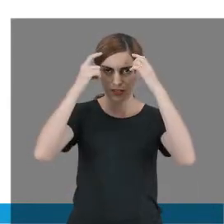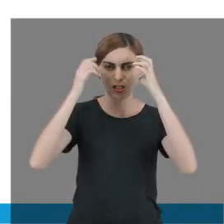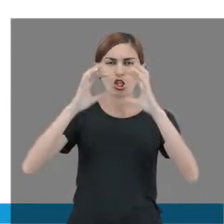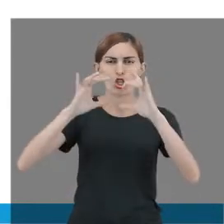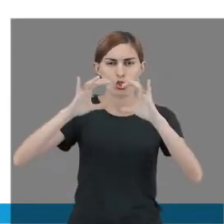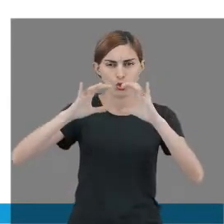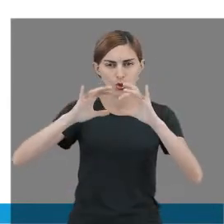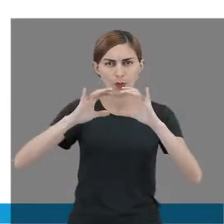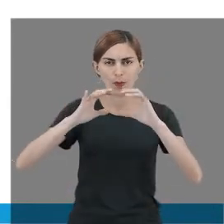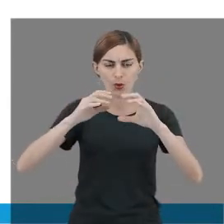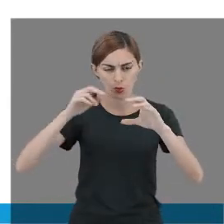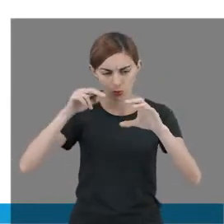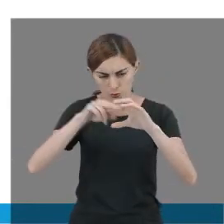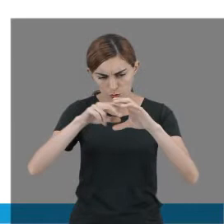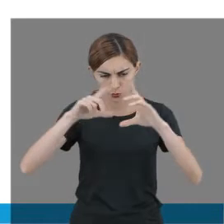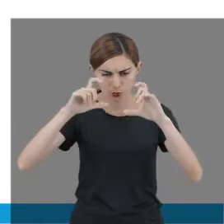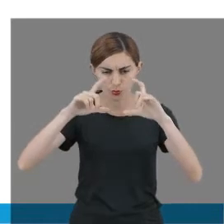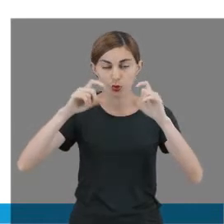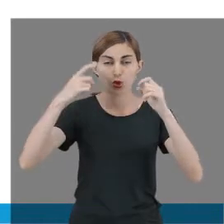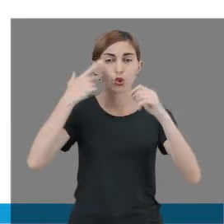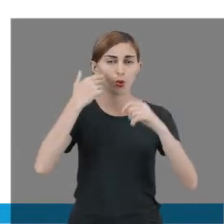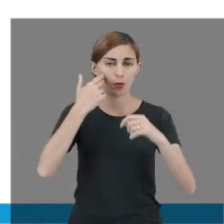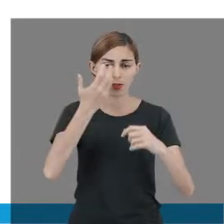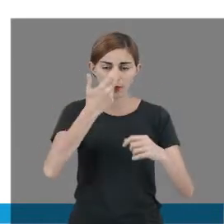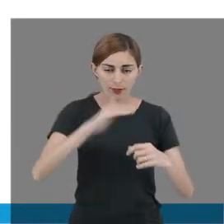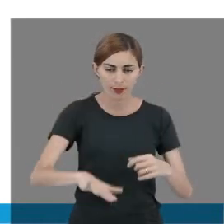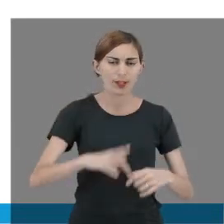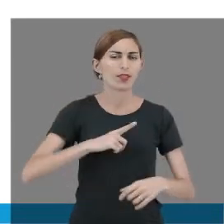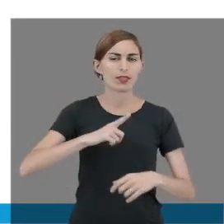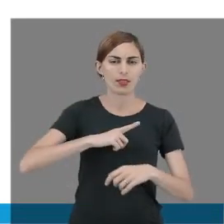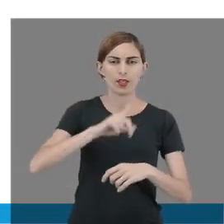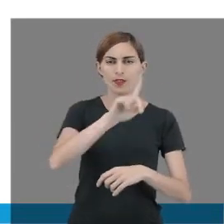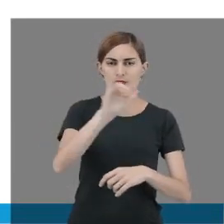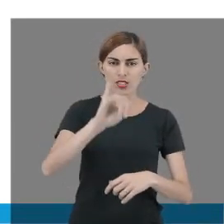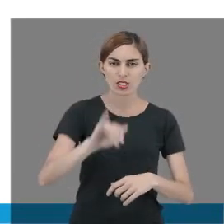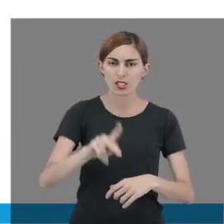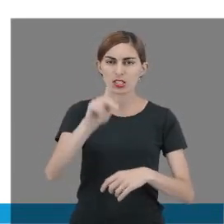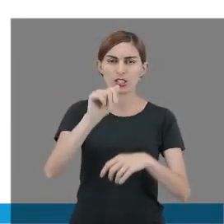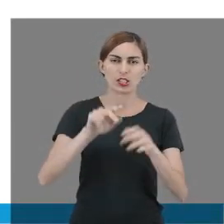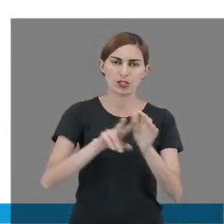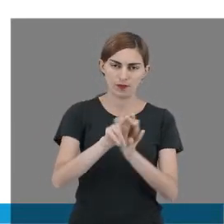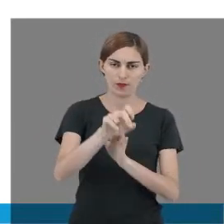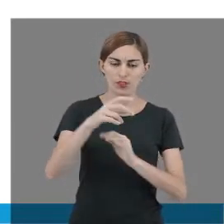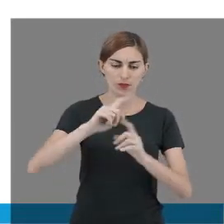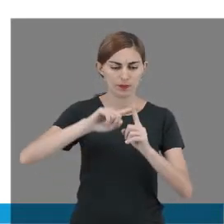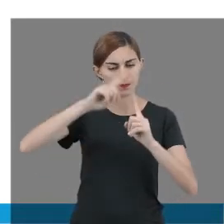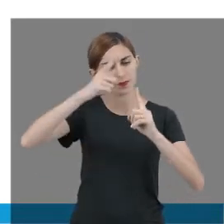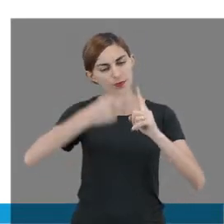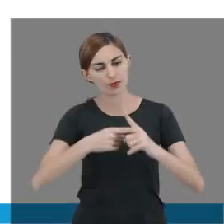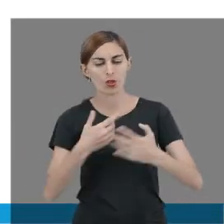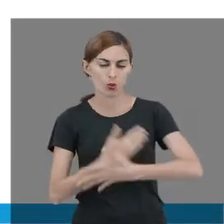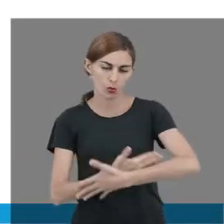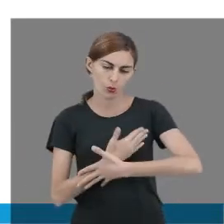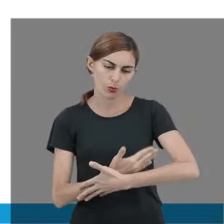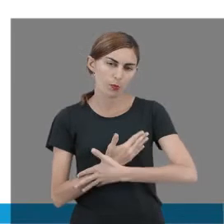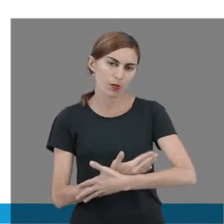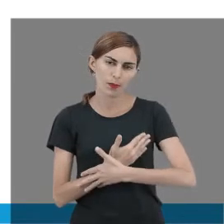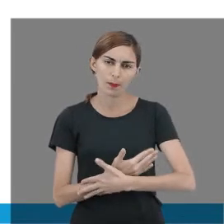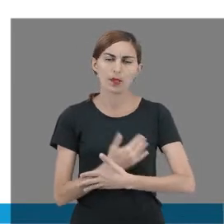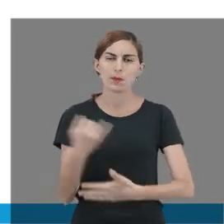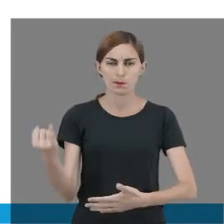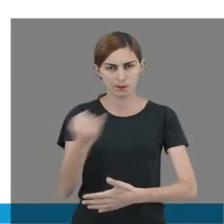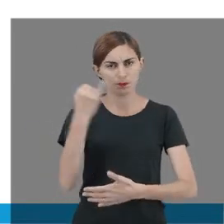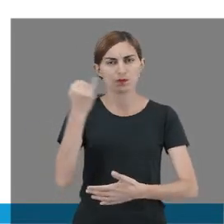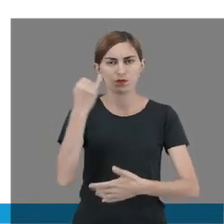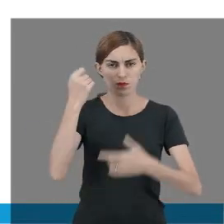a tomografia é normal. Uma criança que a mãe teve síndrome congênita, teve Zika vírus na gravidez, e o bebê apresentou uma malformação